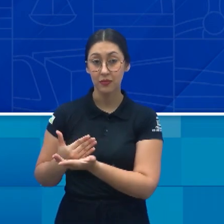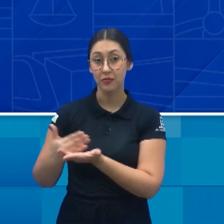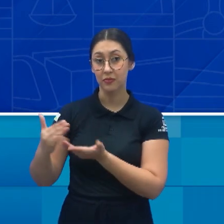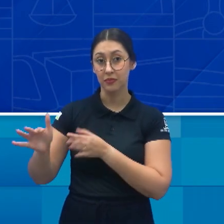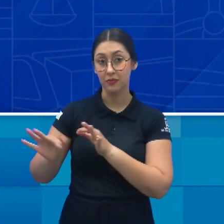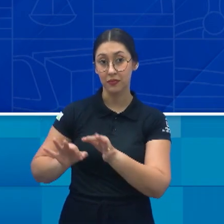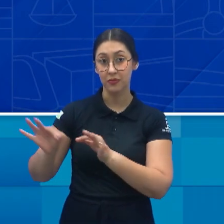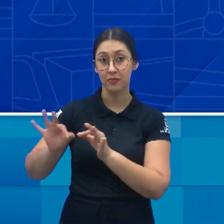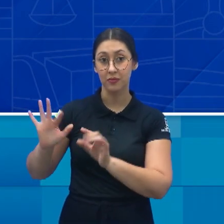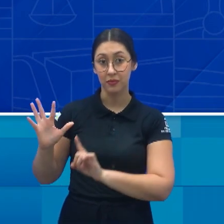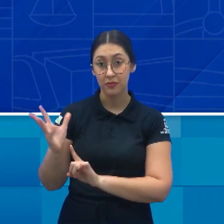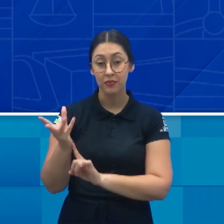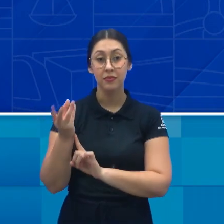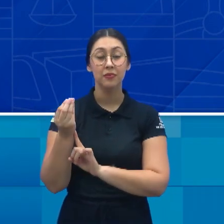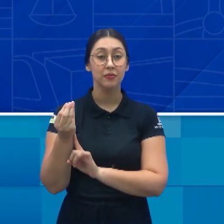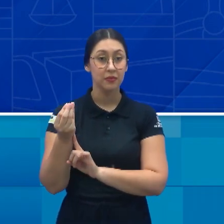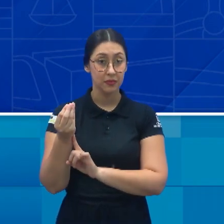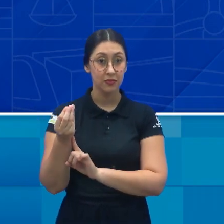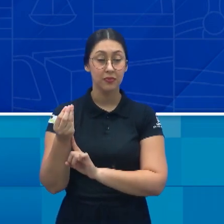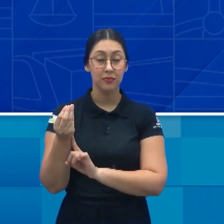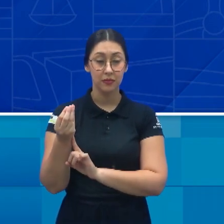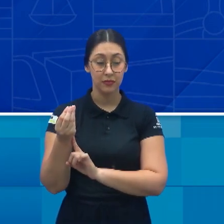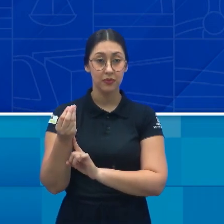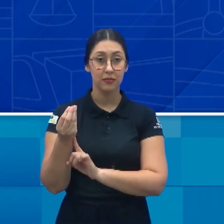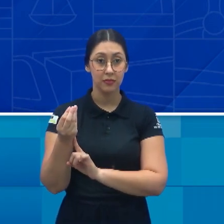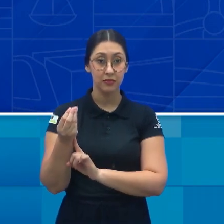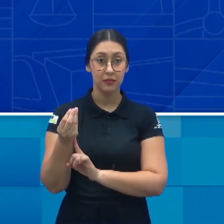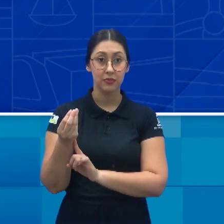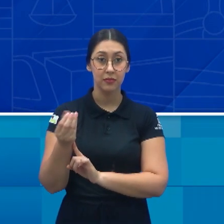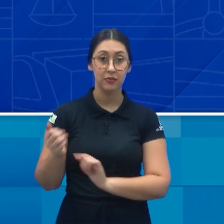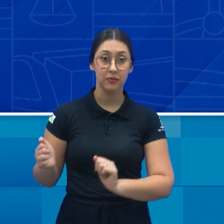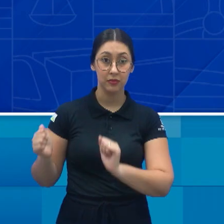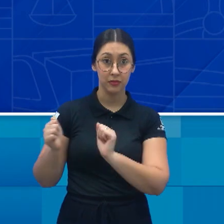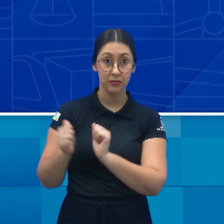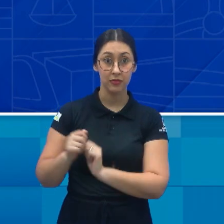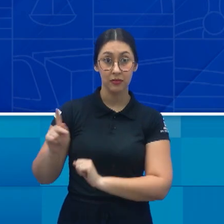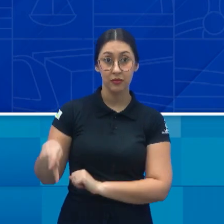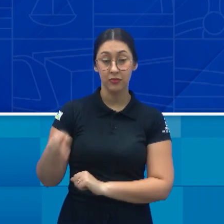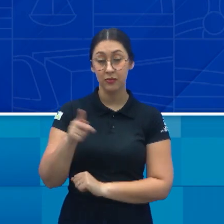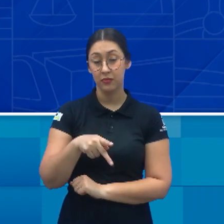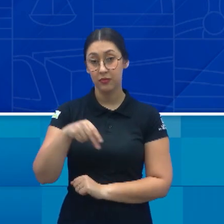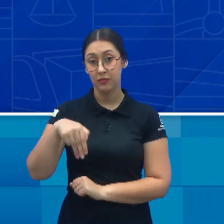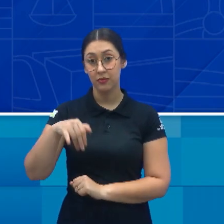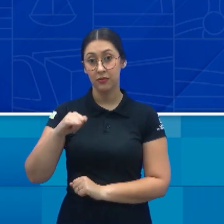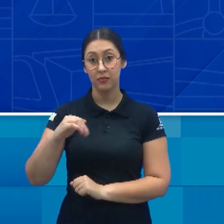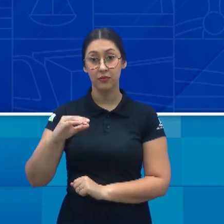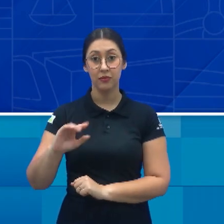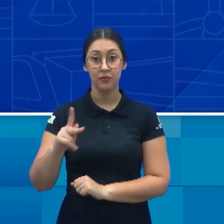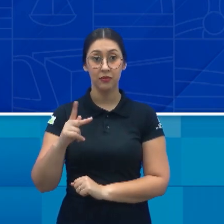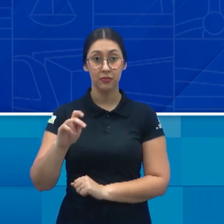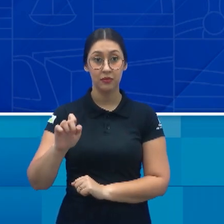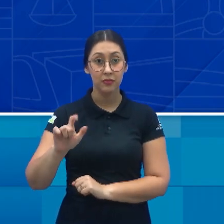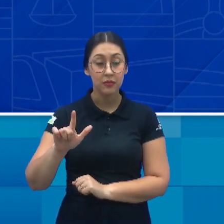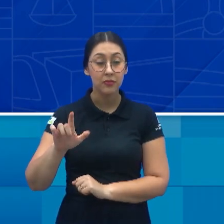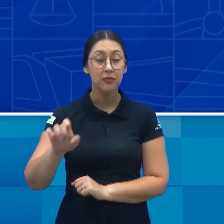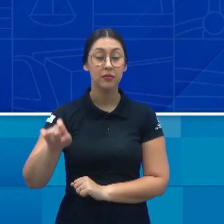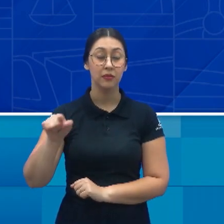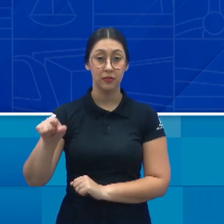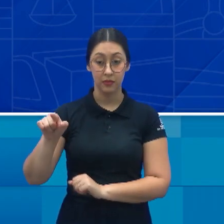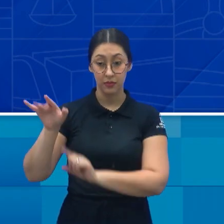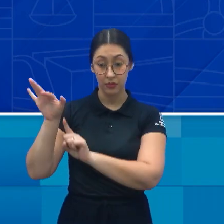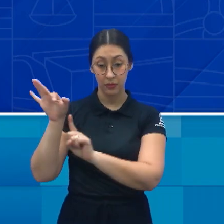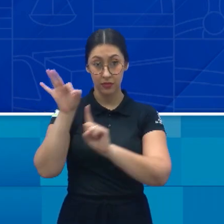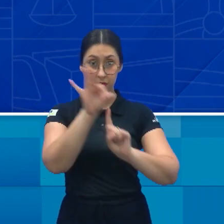Douro, onde, sob a orientação da professora Michele Rodrigues, se destacou como solista, acumulando prêmios